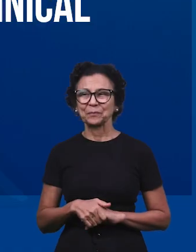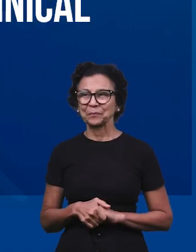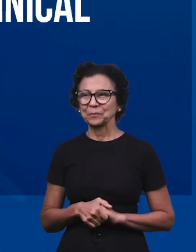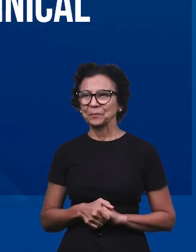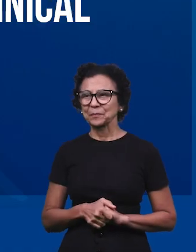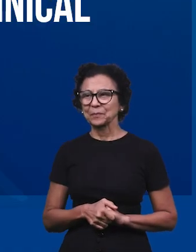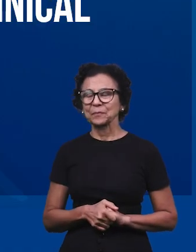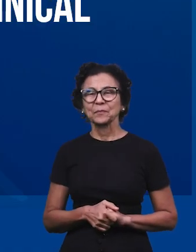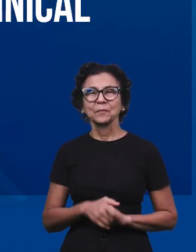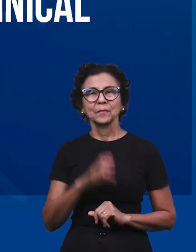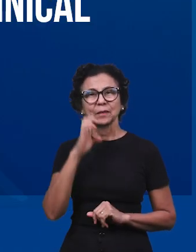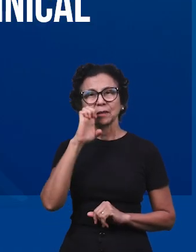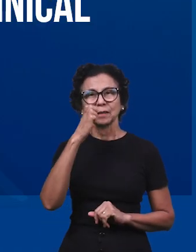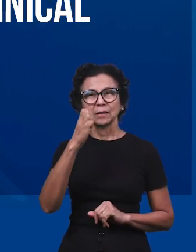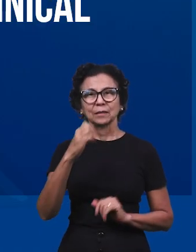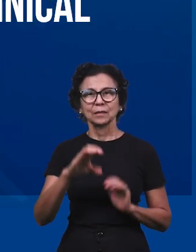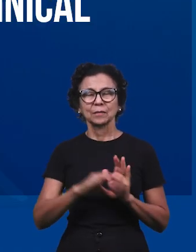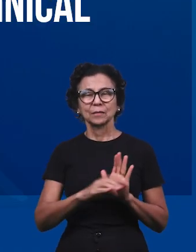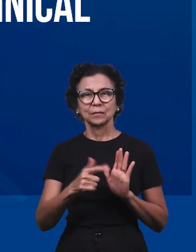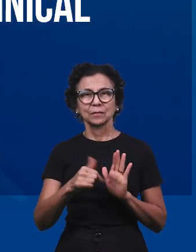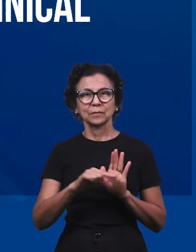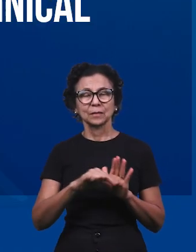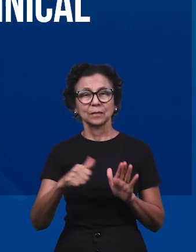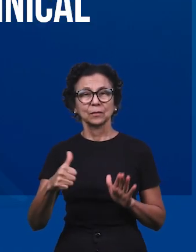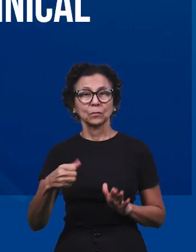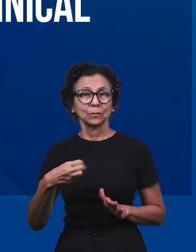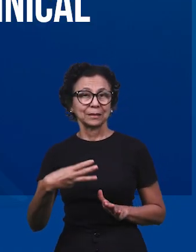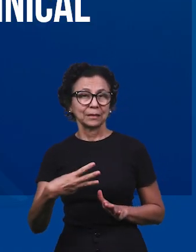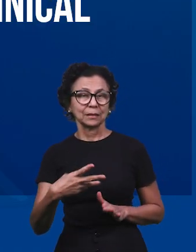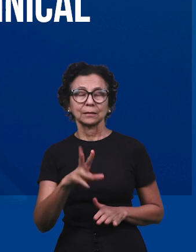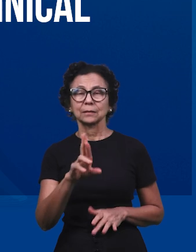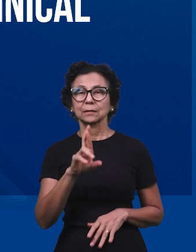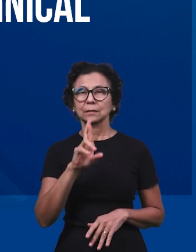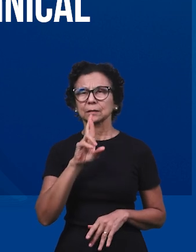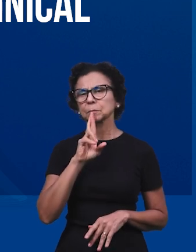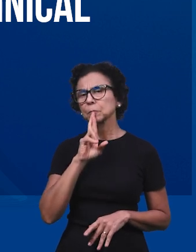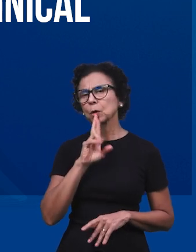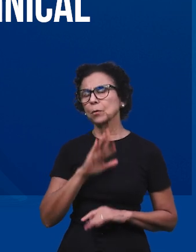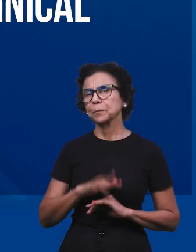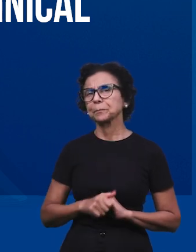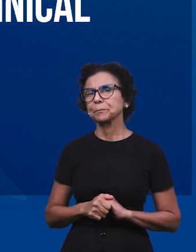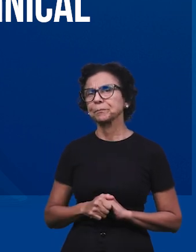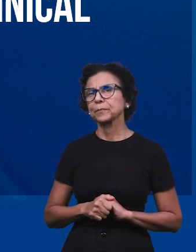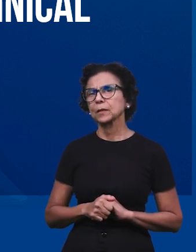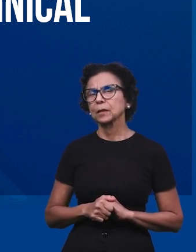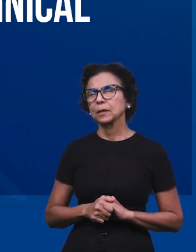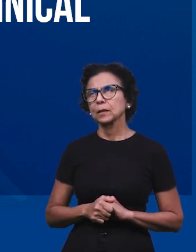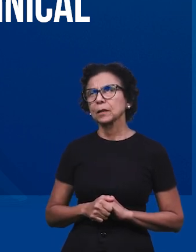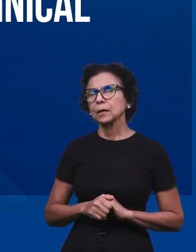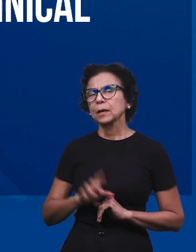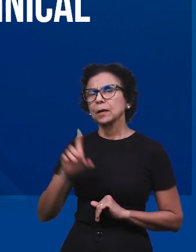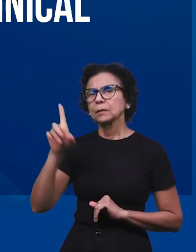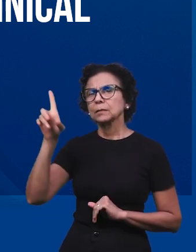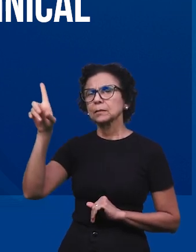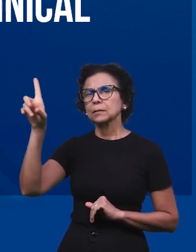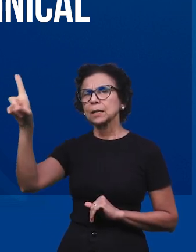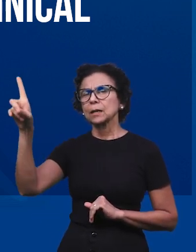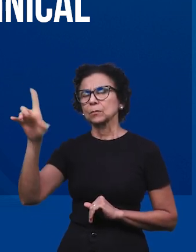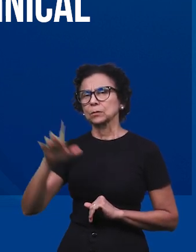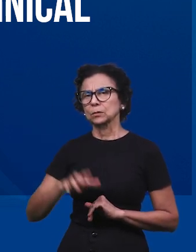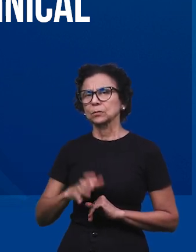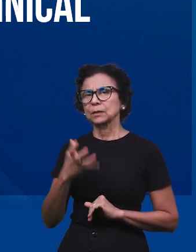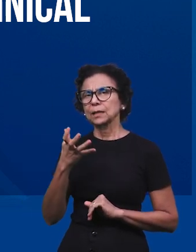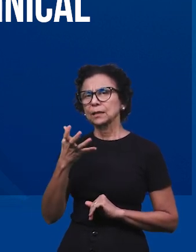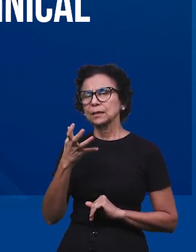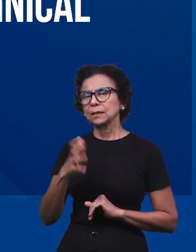então. Leia Eclesiastes 12, 13 e responda: O que Deus quer que o servo tenha no